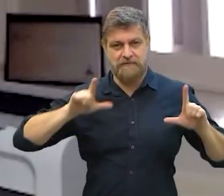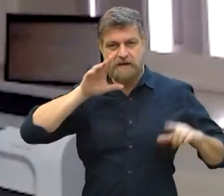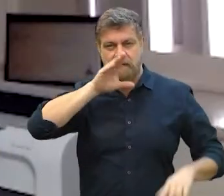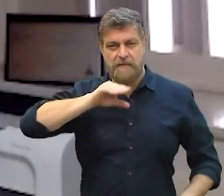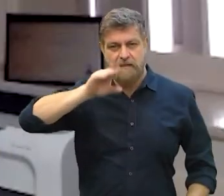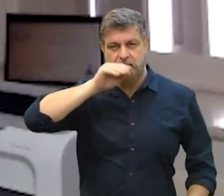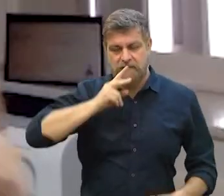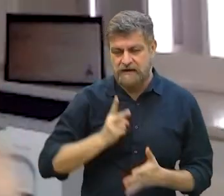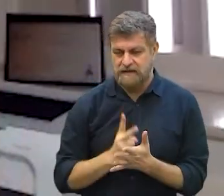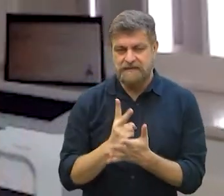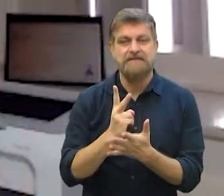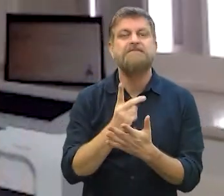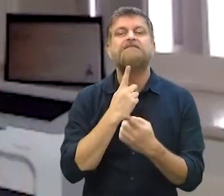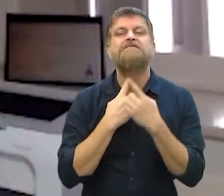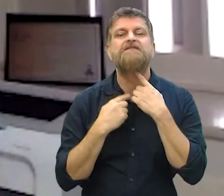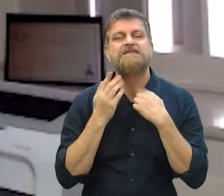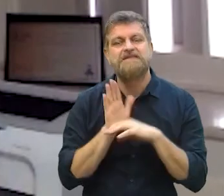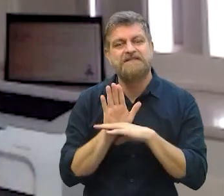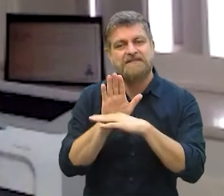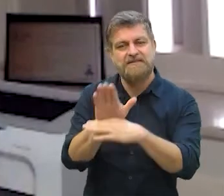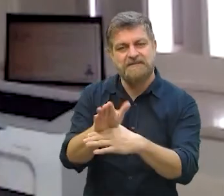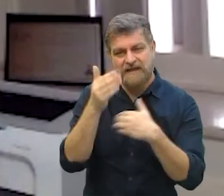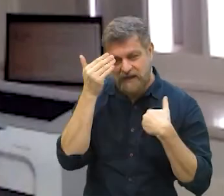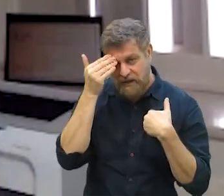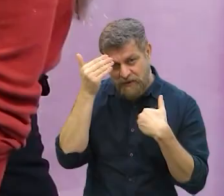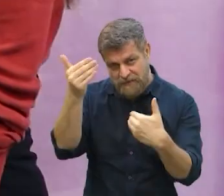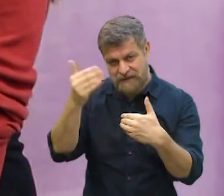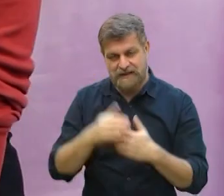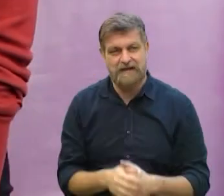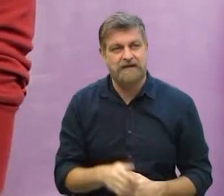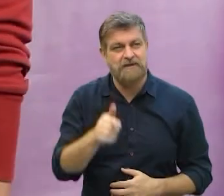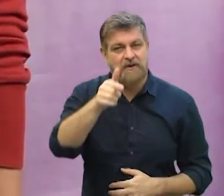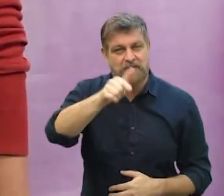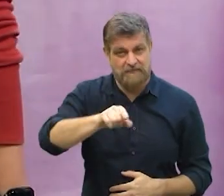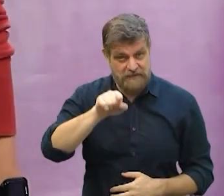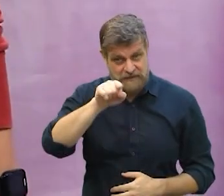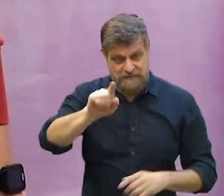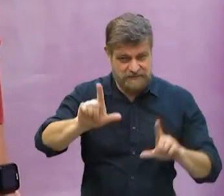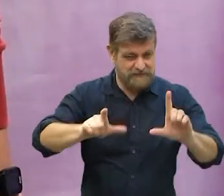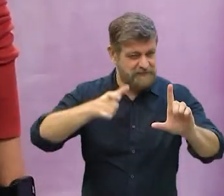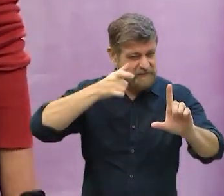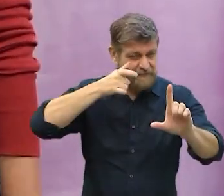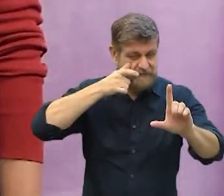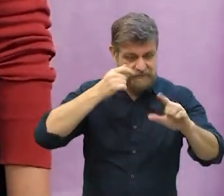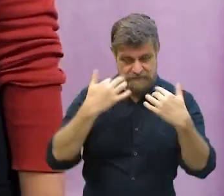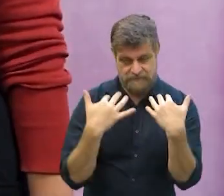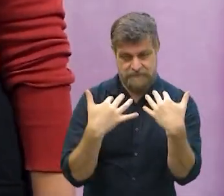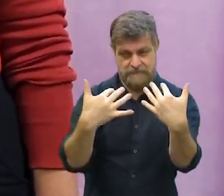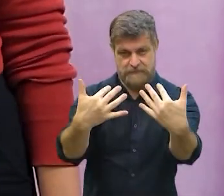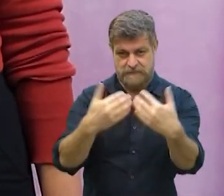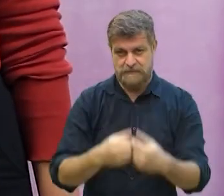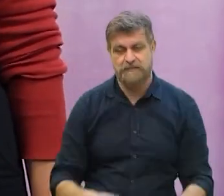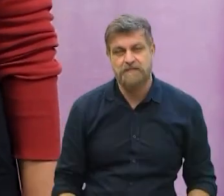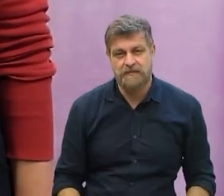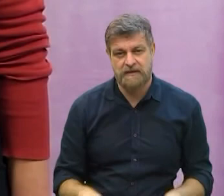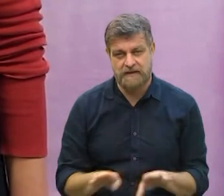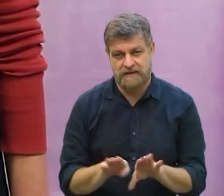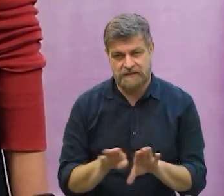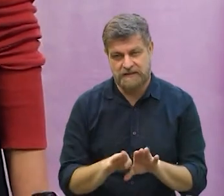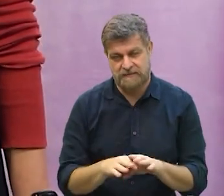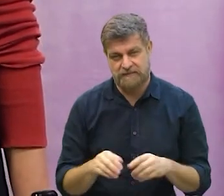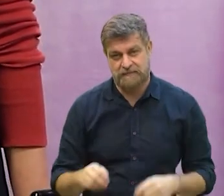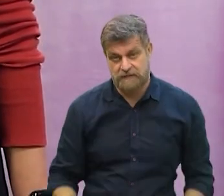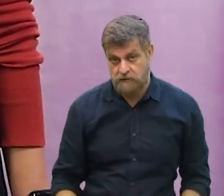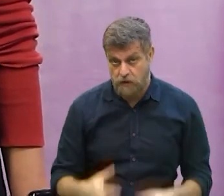prazer estar com vocês e sempre à disposição. Muito obrigado, viu, Viviane? Obrigada, doutor, mais uma vez. A você que está assistindo a gente, obrigada pela